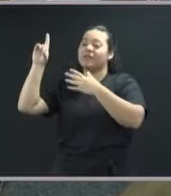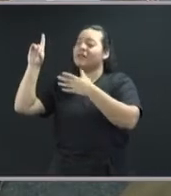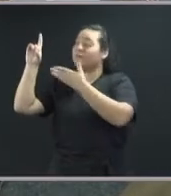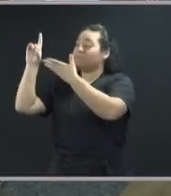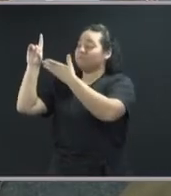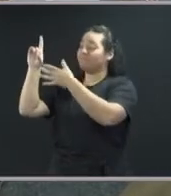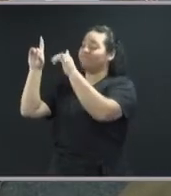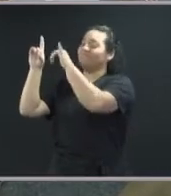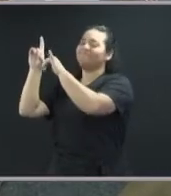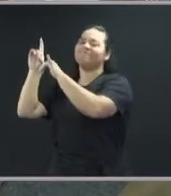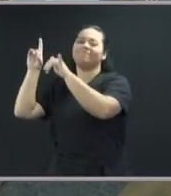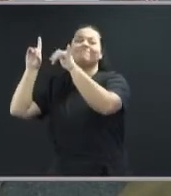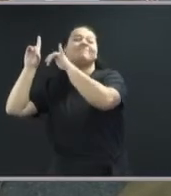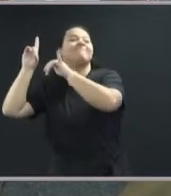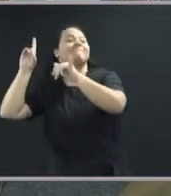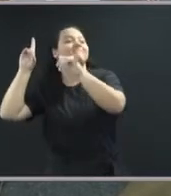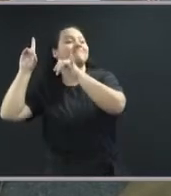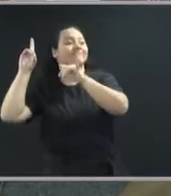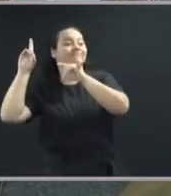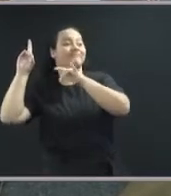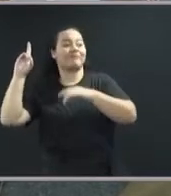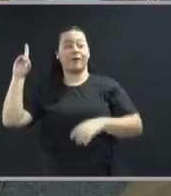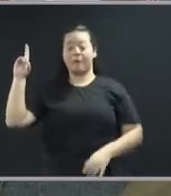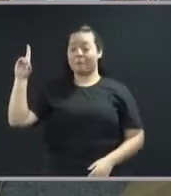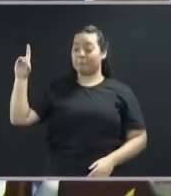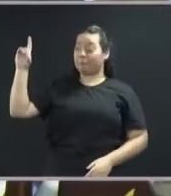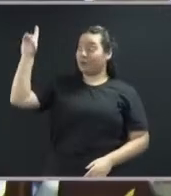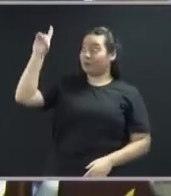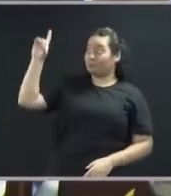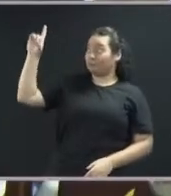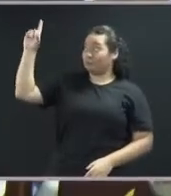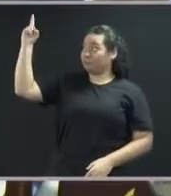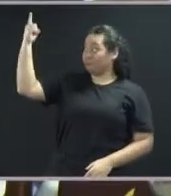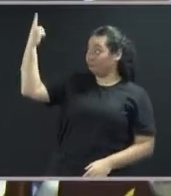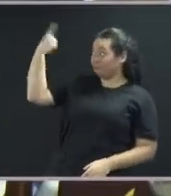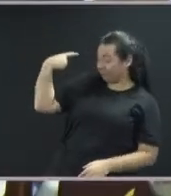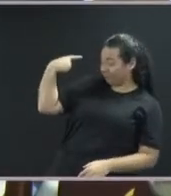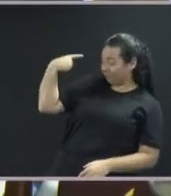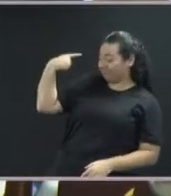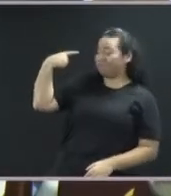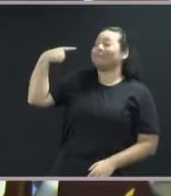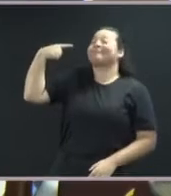do homem e da mulher que está perdido na Gabate.